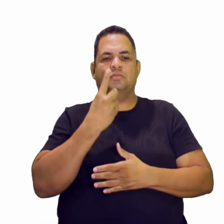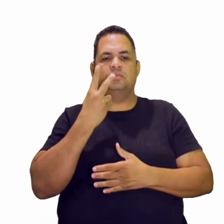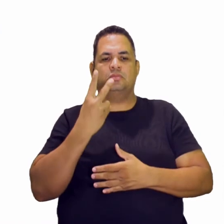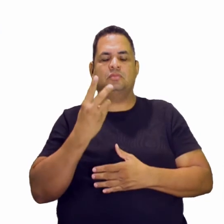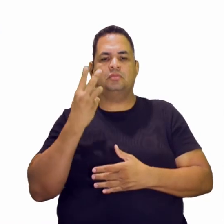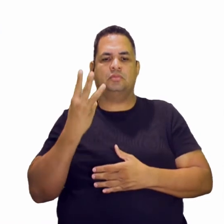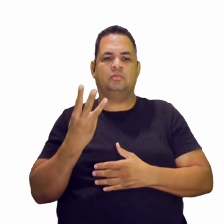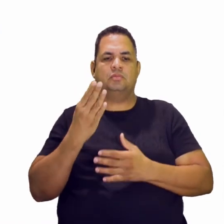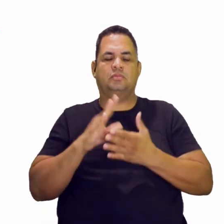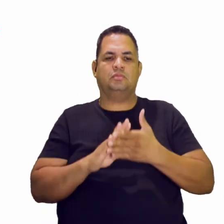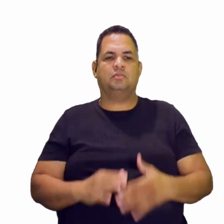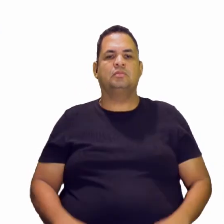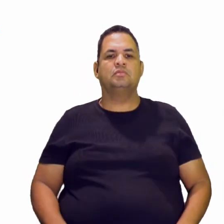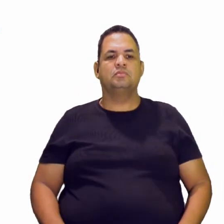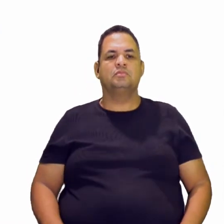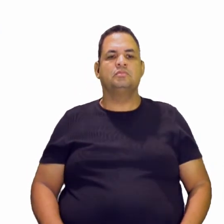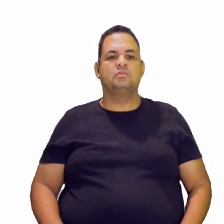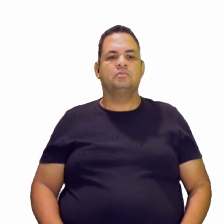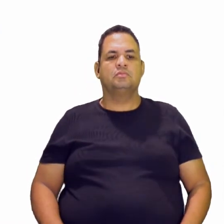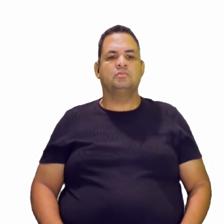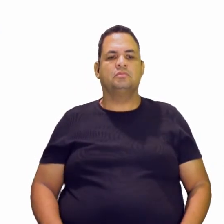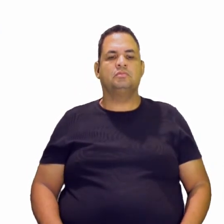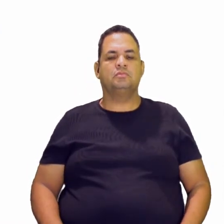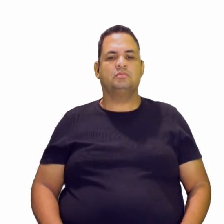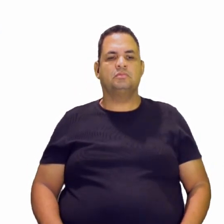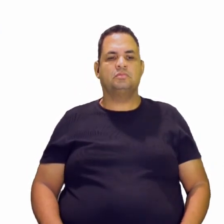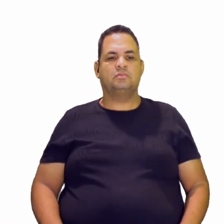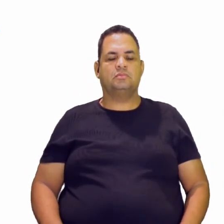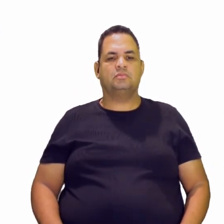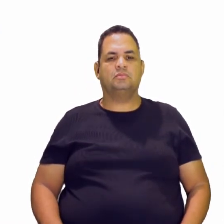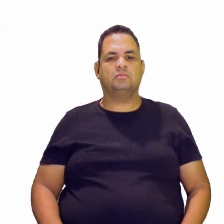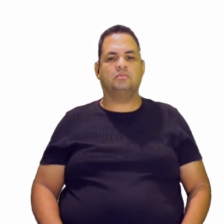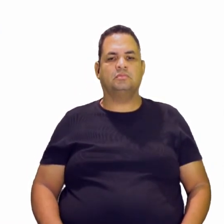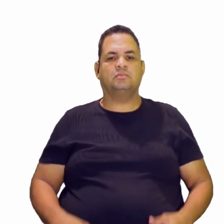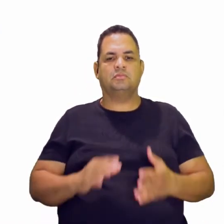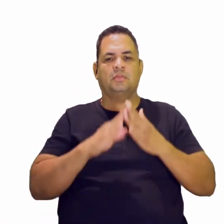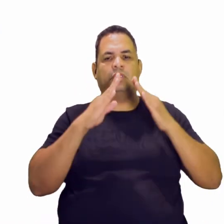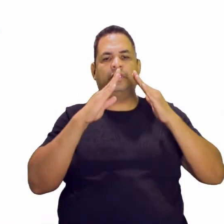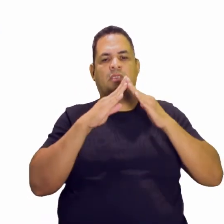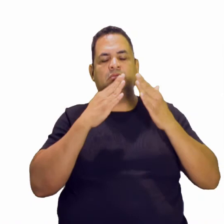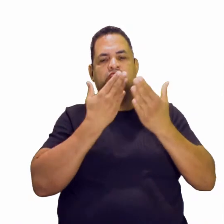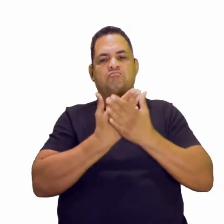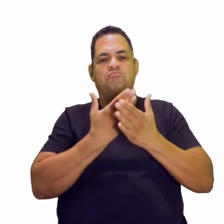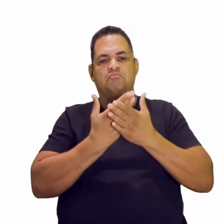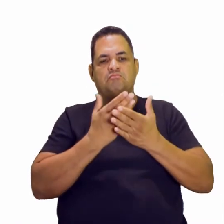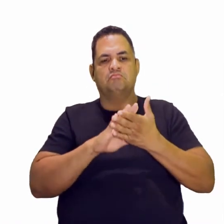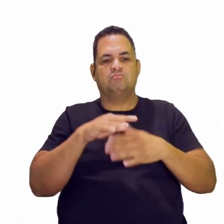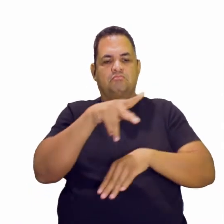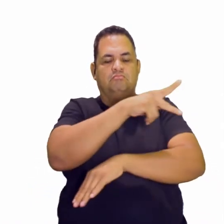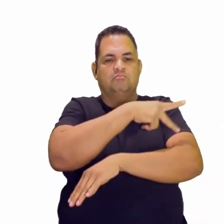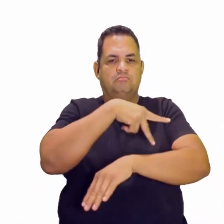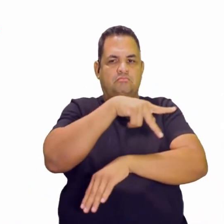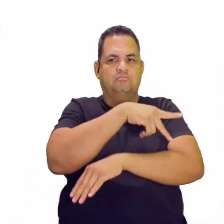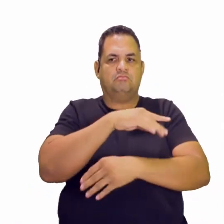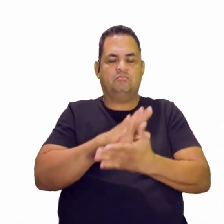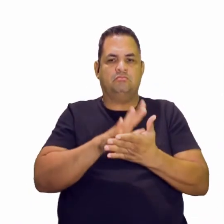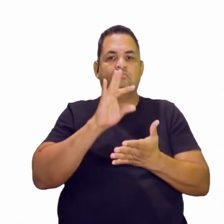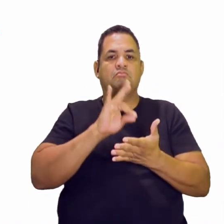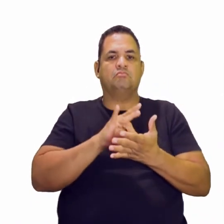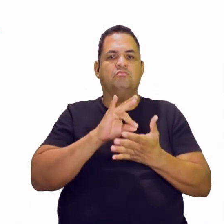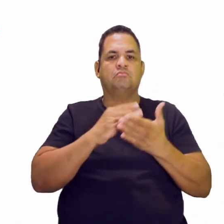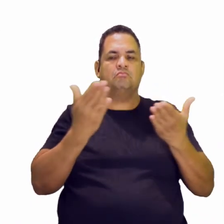2 e 3, né? Não havia um espaço físico do teatro, era em escola, em praças, né? Não é